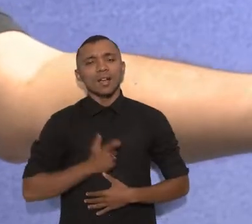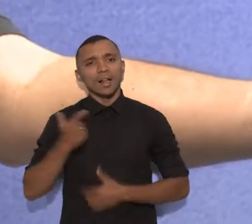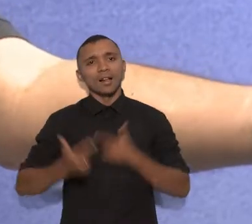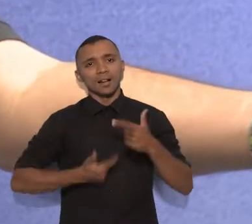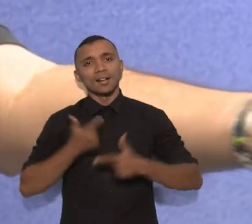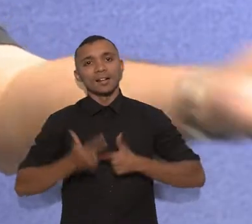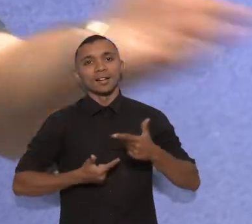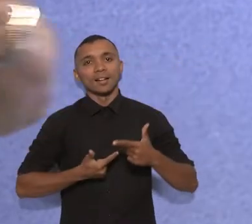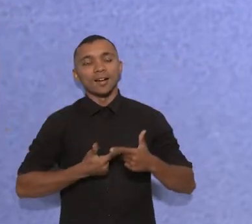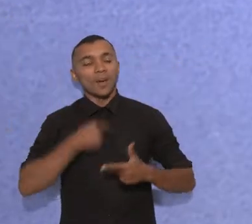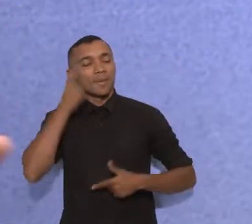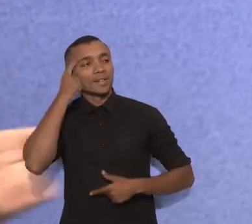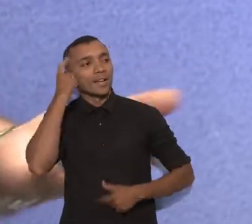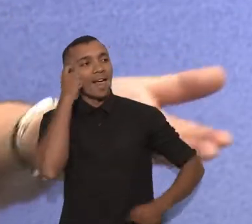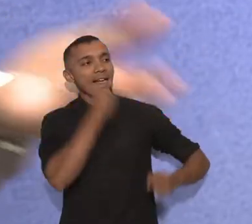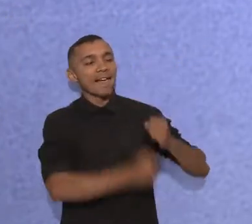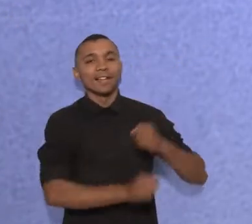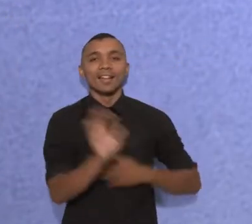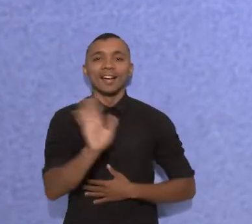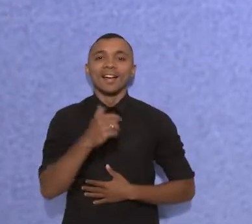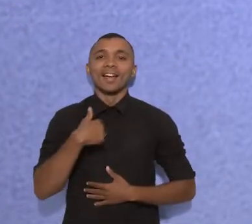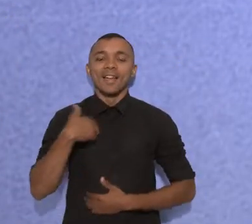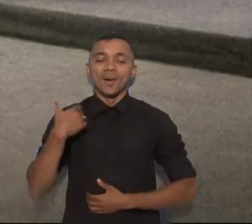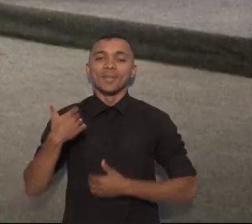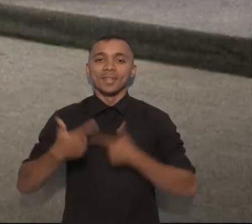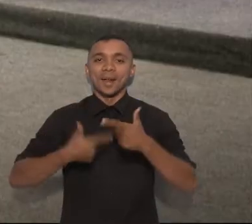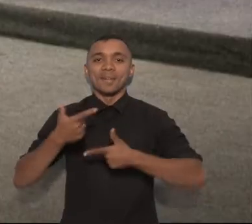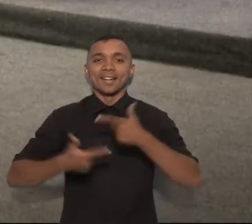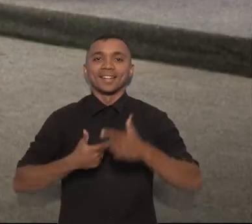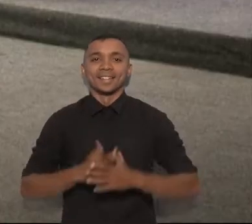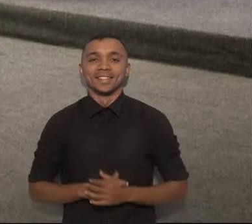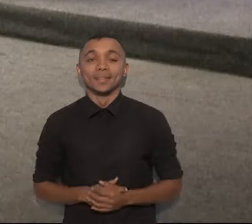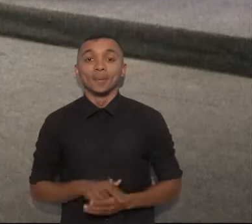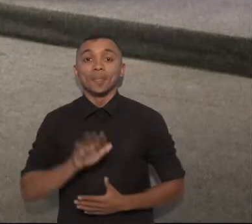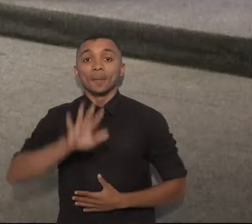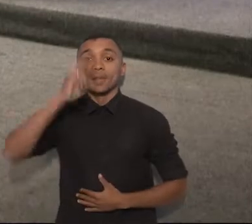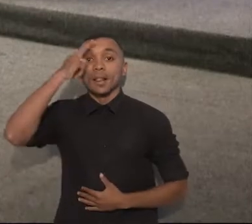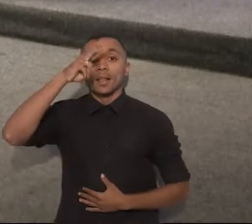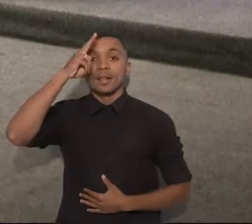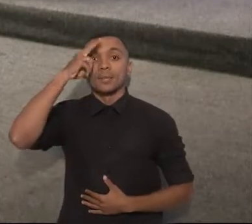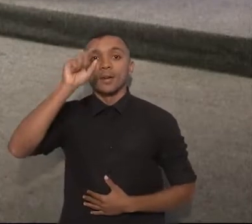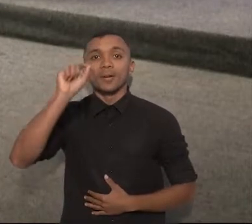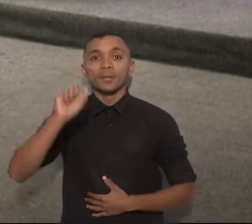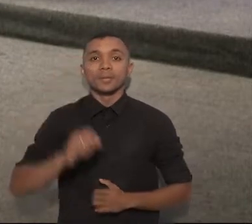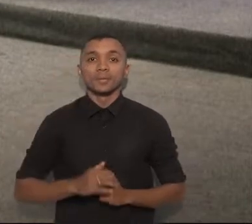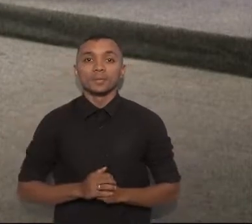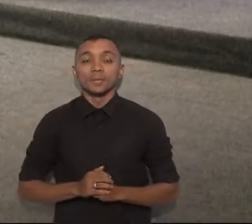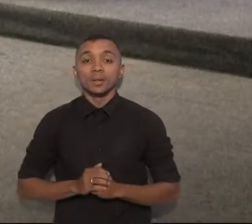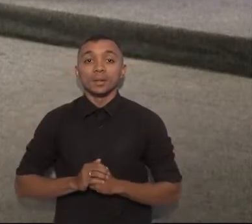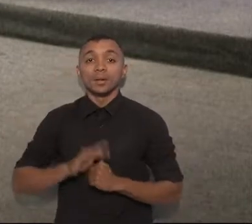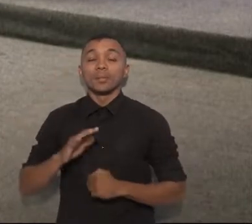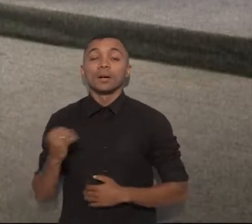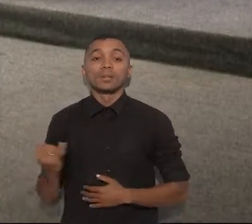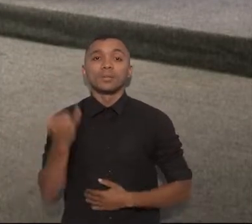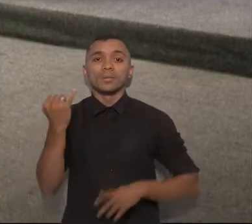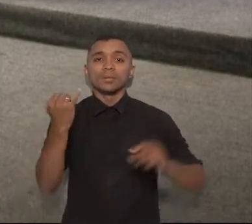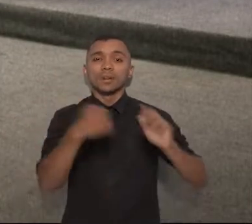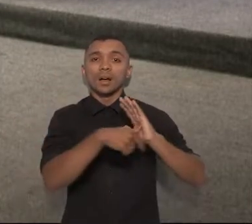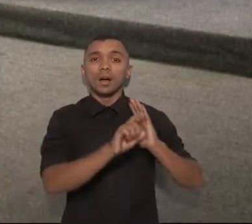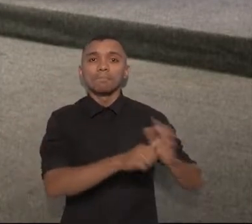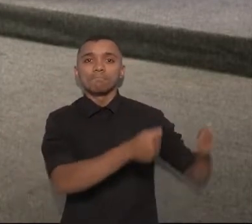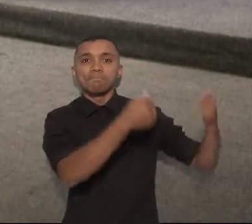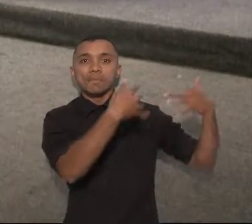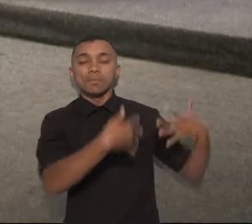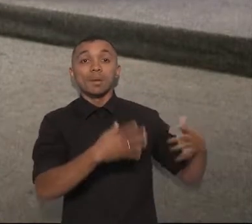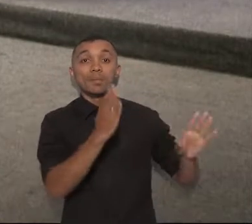que você falsificava. Eu era peão, macho, peão. Só para lembrar que acho que o mais impactante disso que o PC está